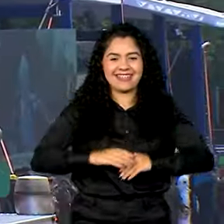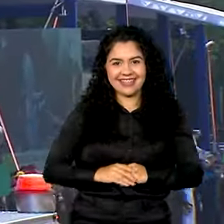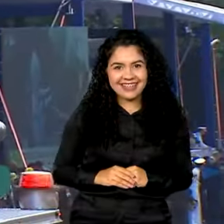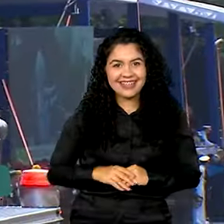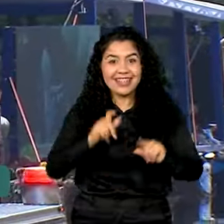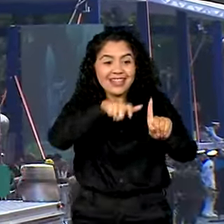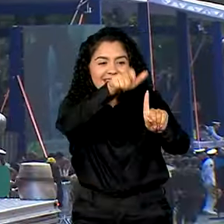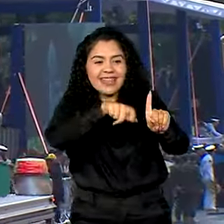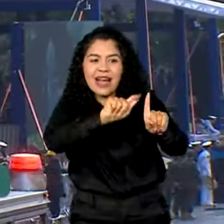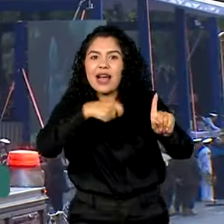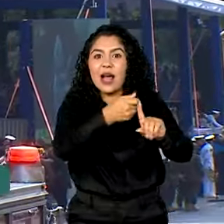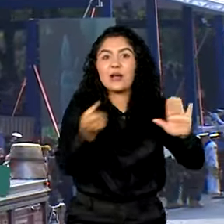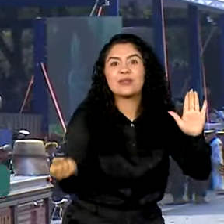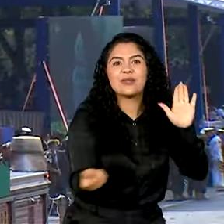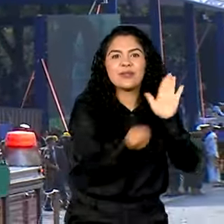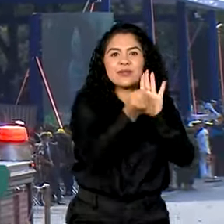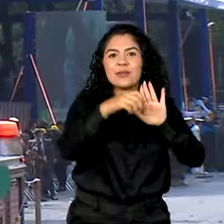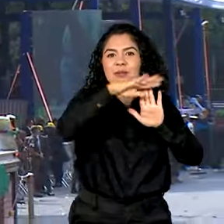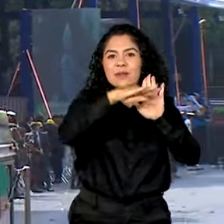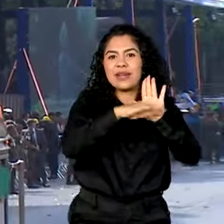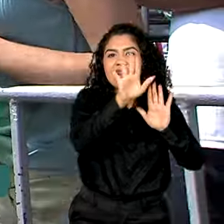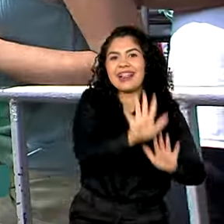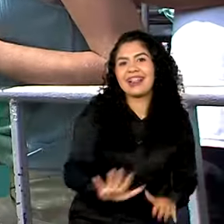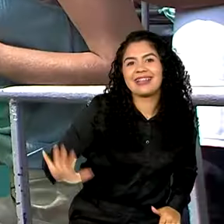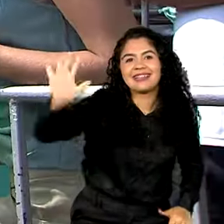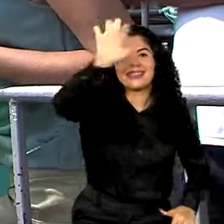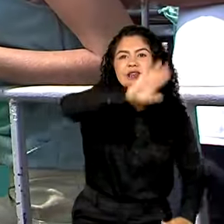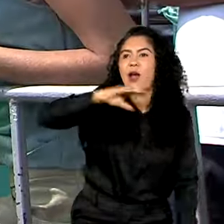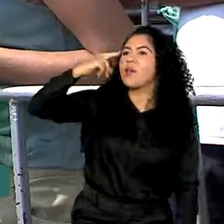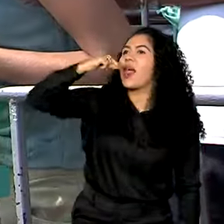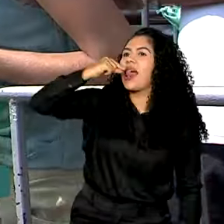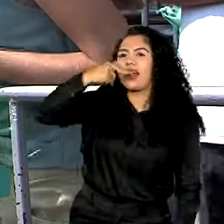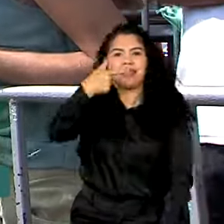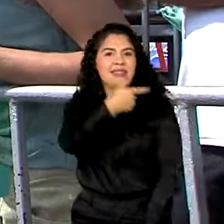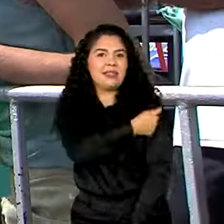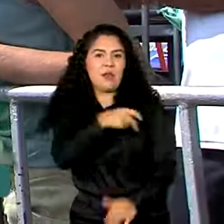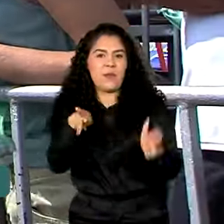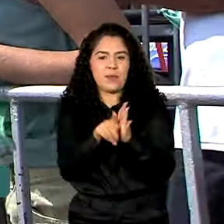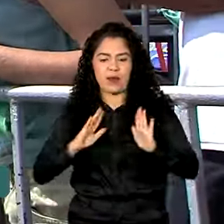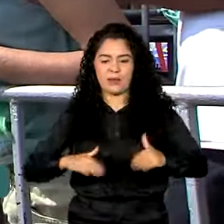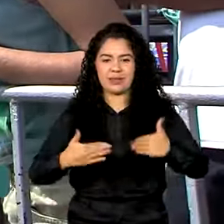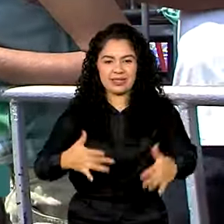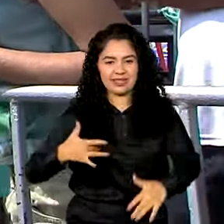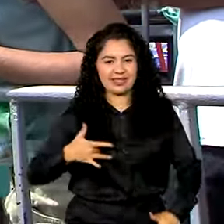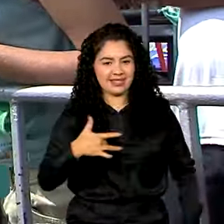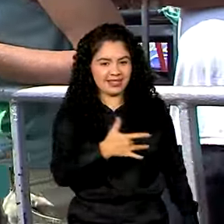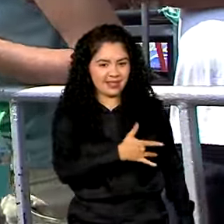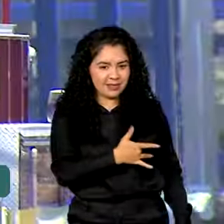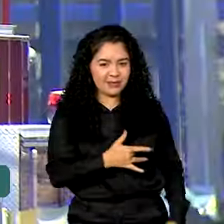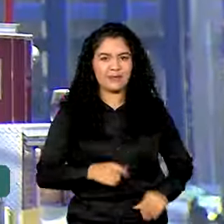é o símbolo do Programa Nacional de Imunizações do Ministério da Saúde.